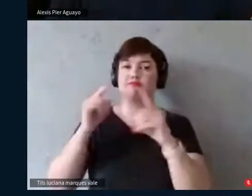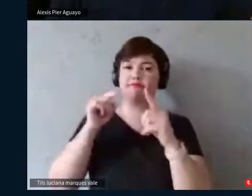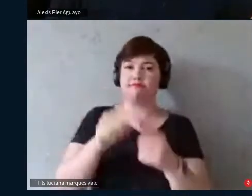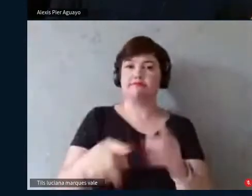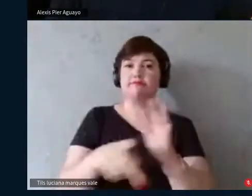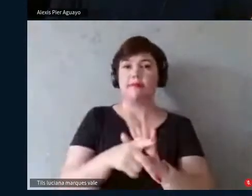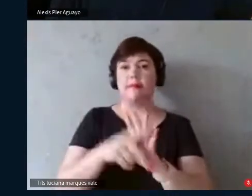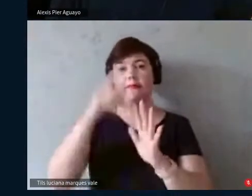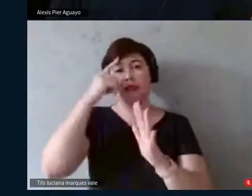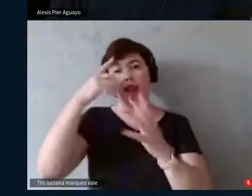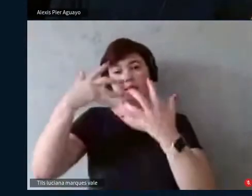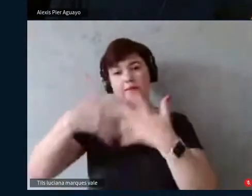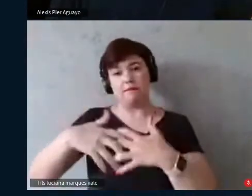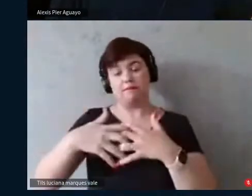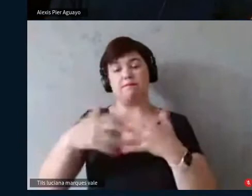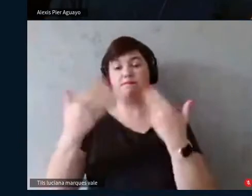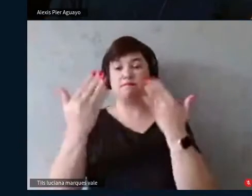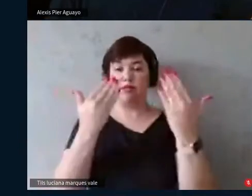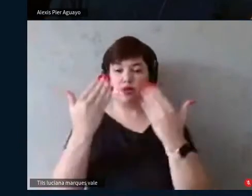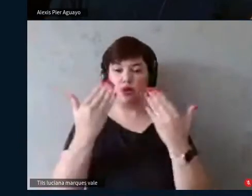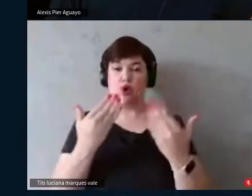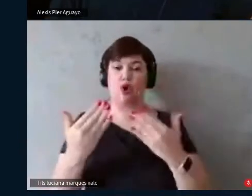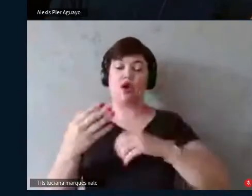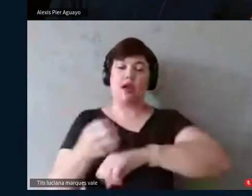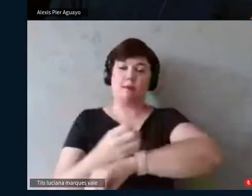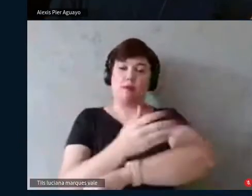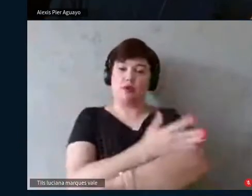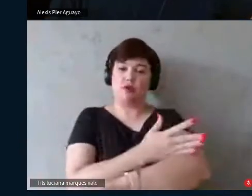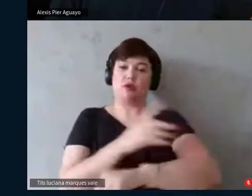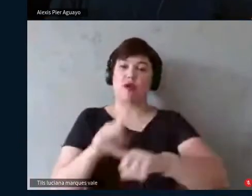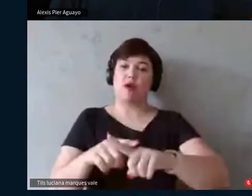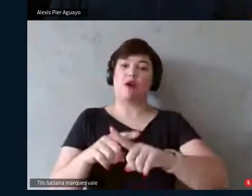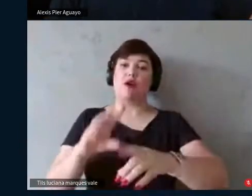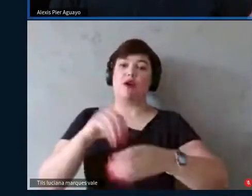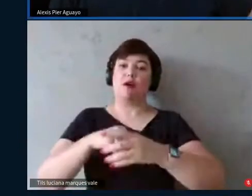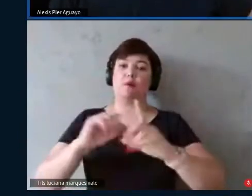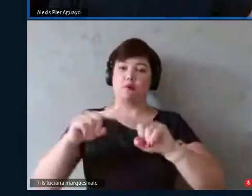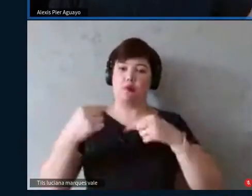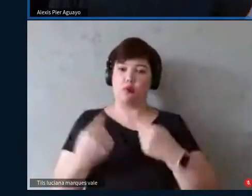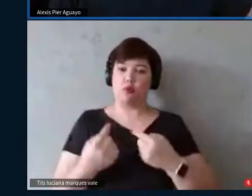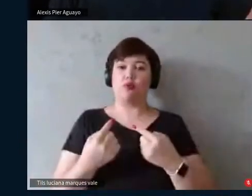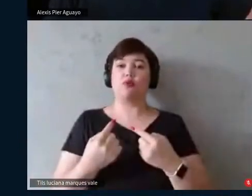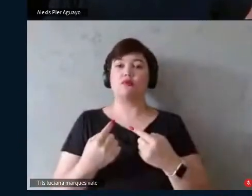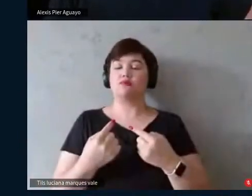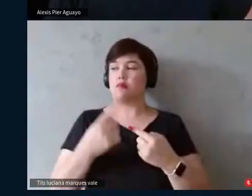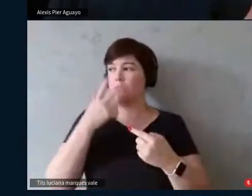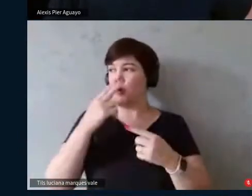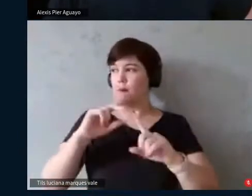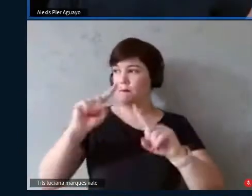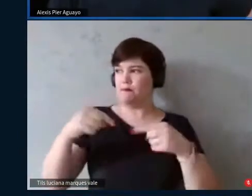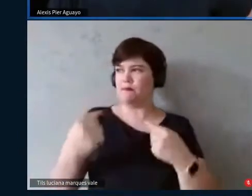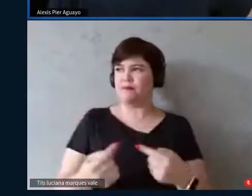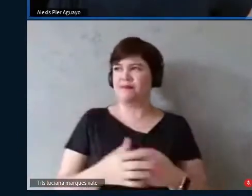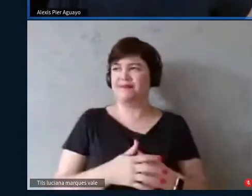predisposição psicológico-cognitiva, emocional e motivacional, então,